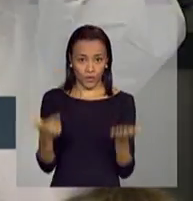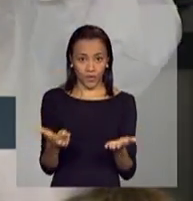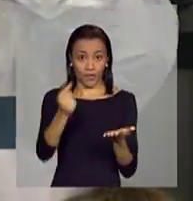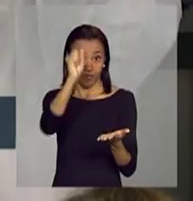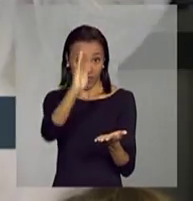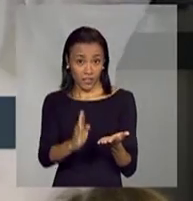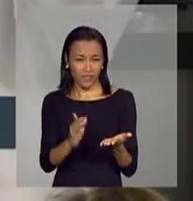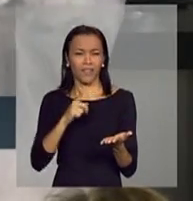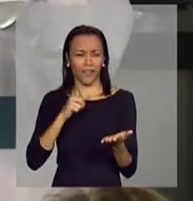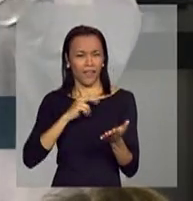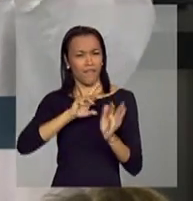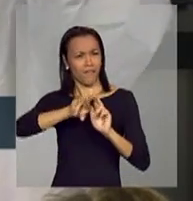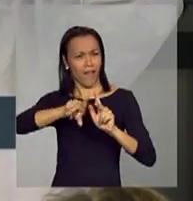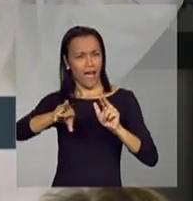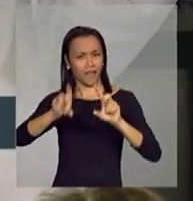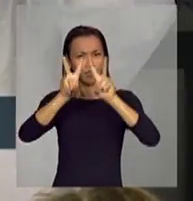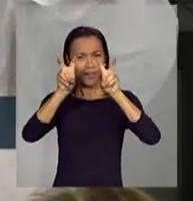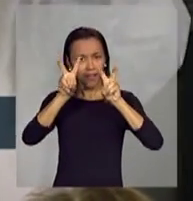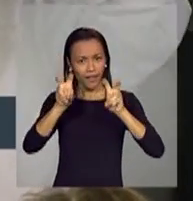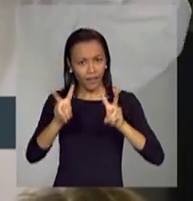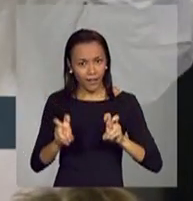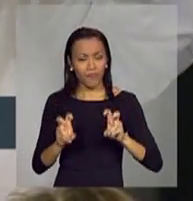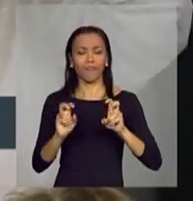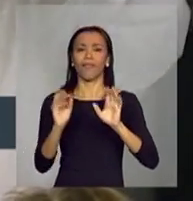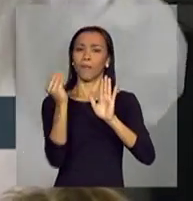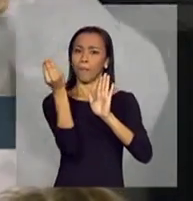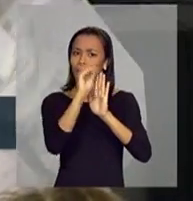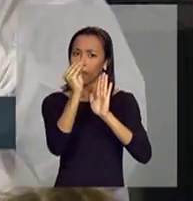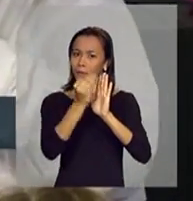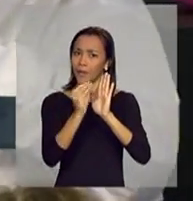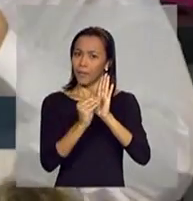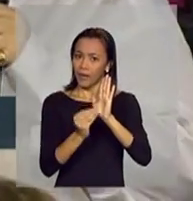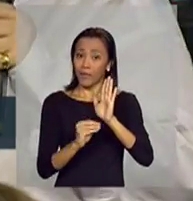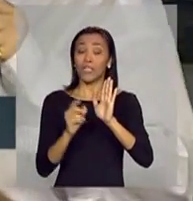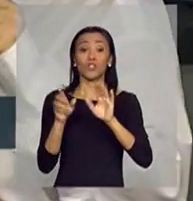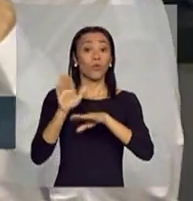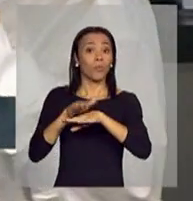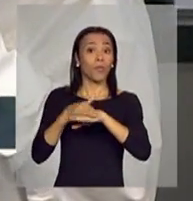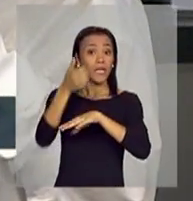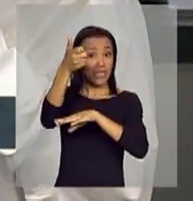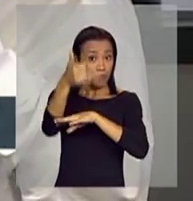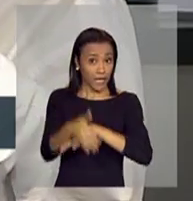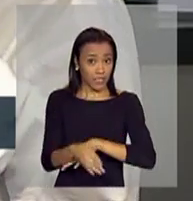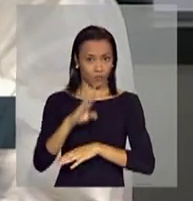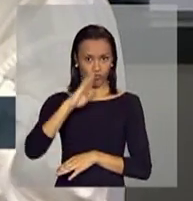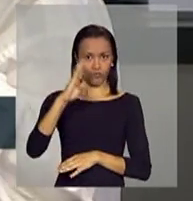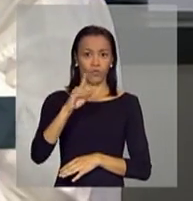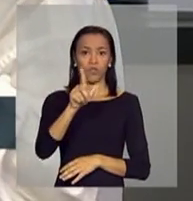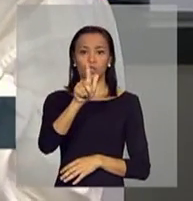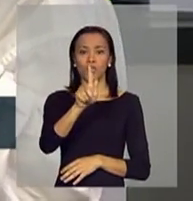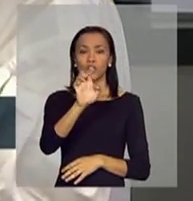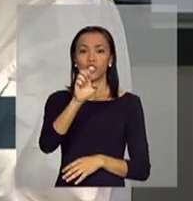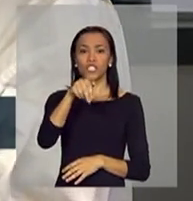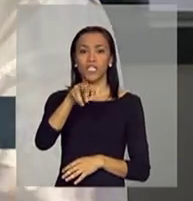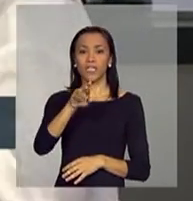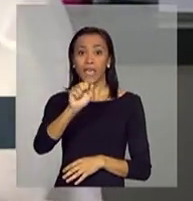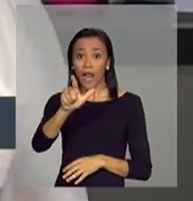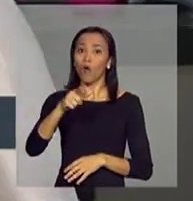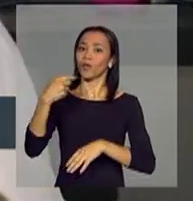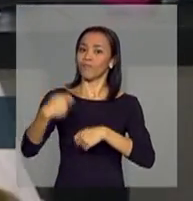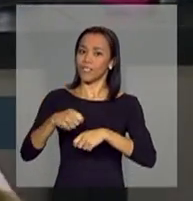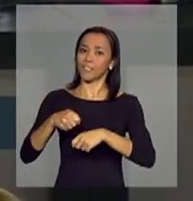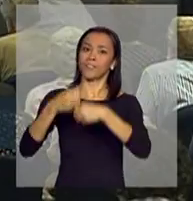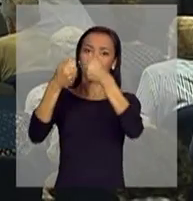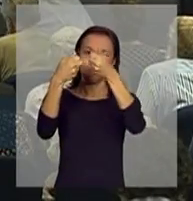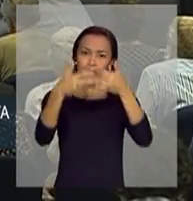série de reportagens importantes sobre essa explicação que o general Geisel é forçado a dar em virtude